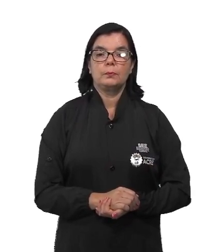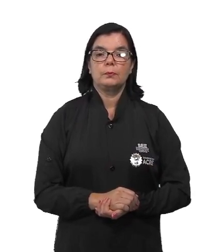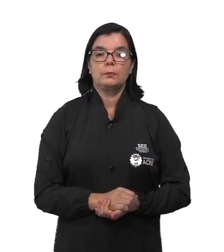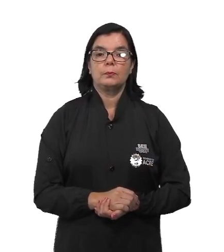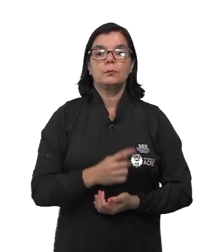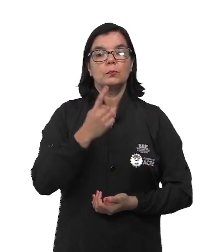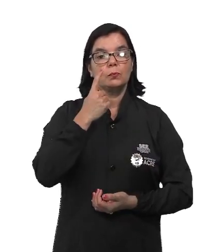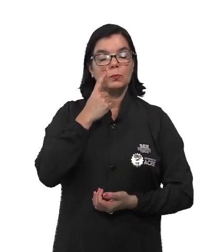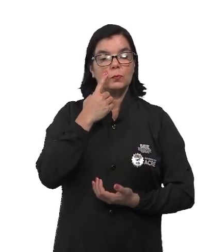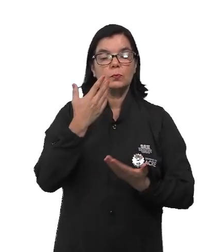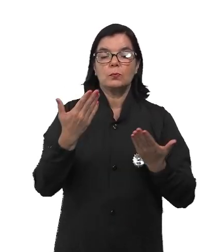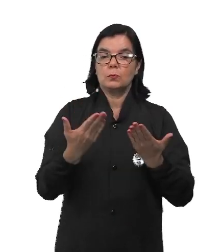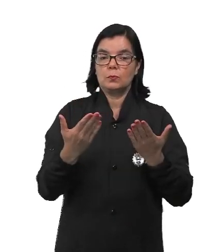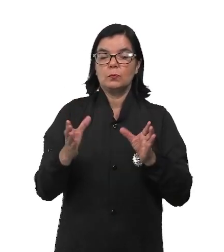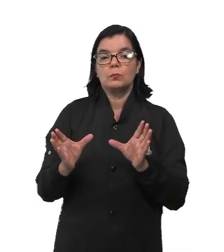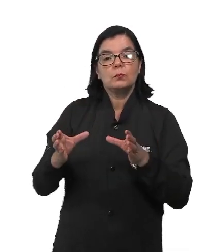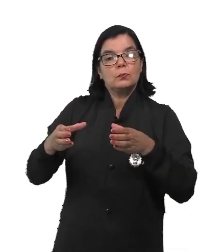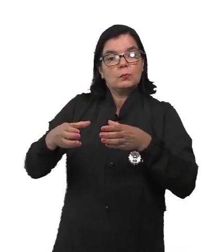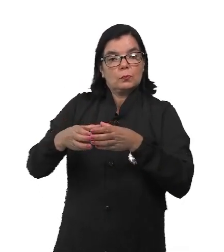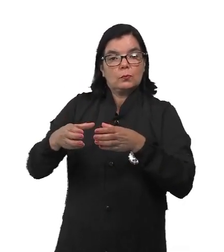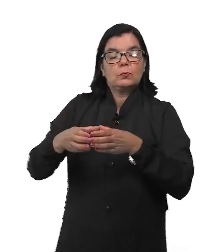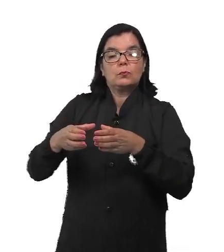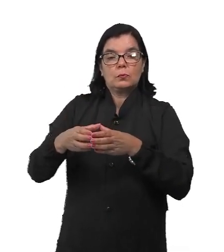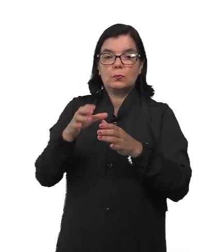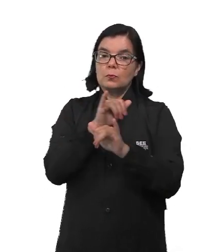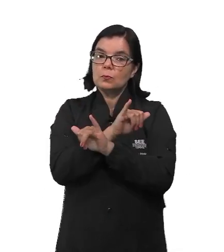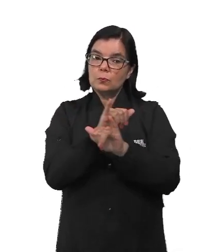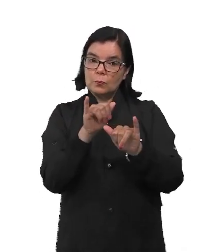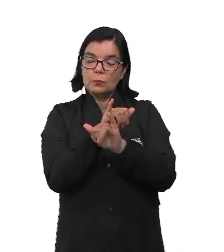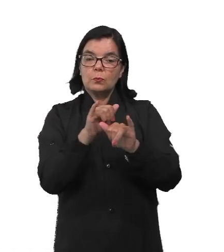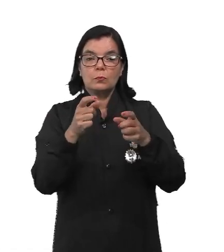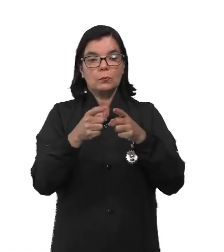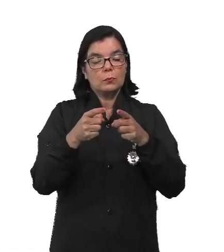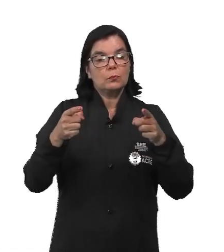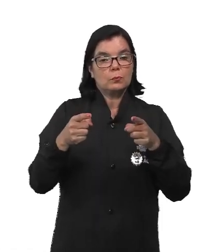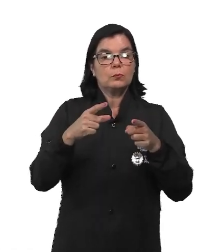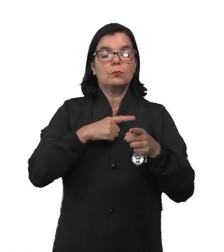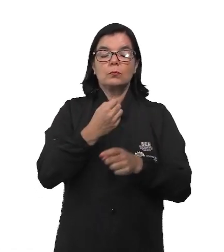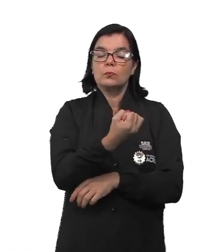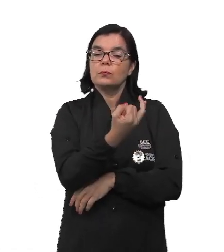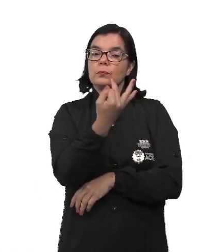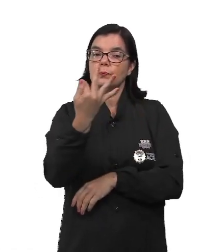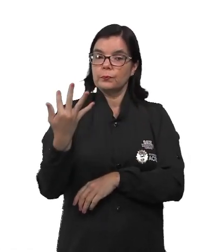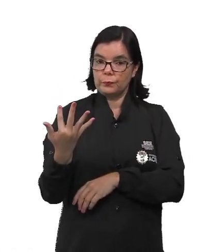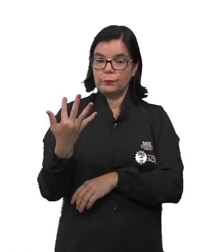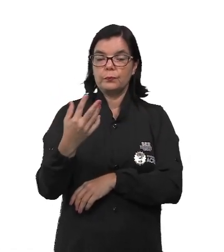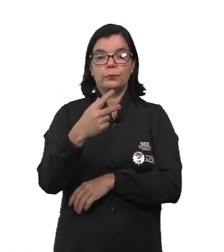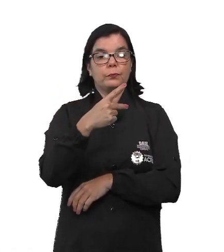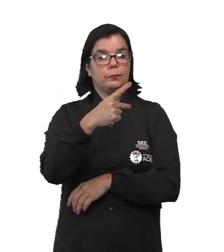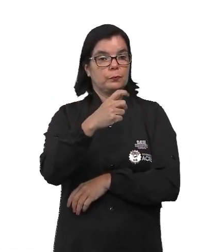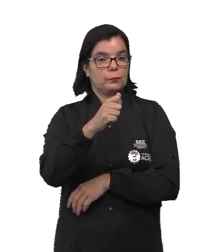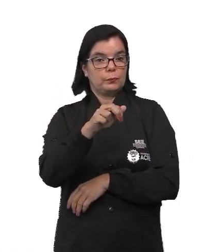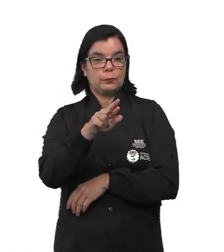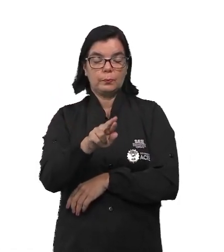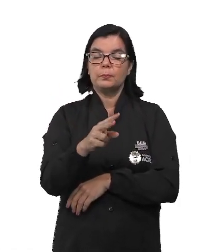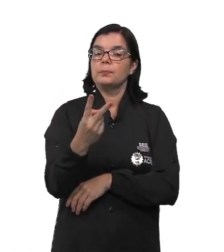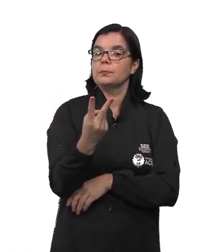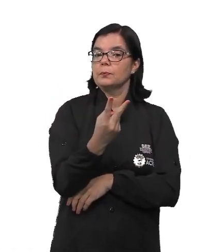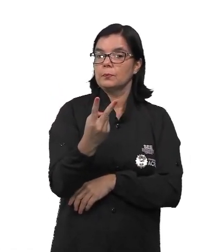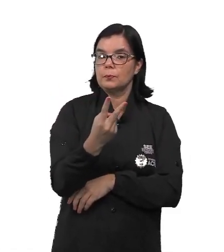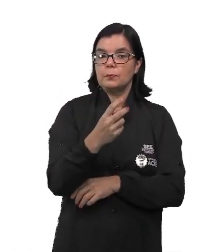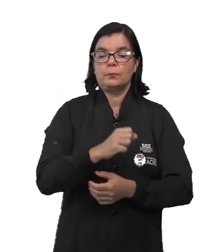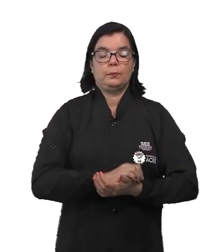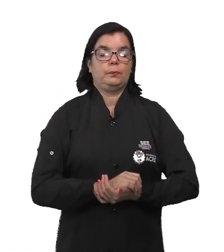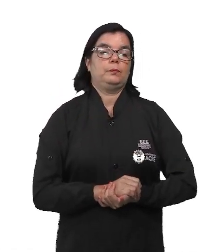Agora vamos aumentar um pouquinho o conjunto de dados e nós temos uma quantidade de pares de dados aqui.